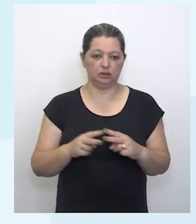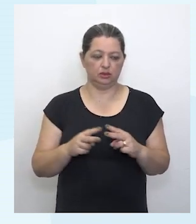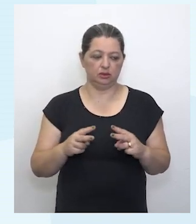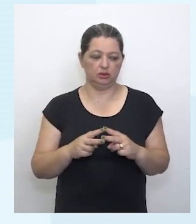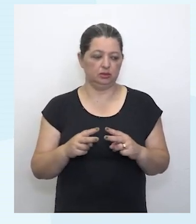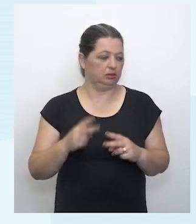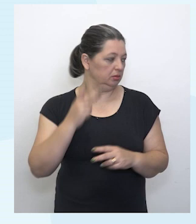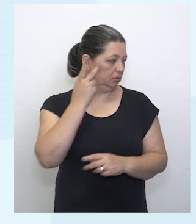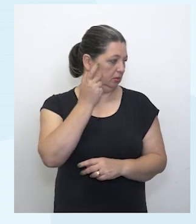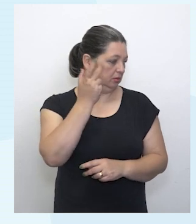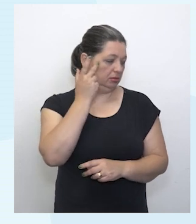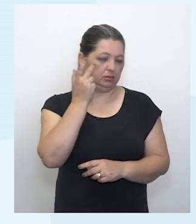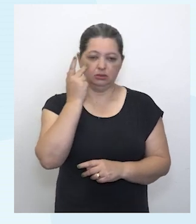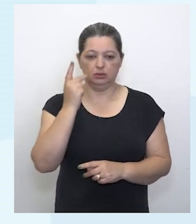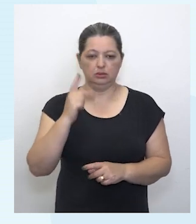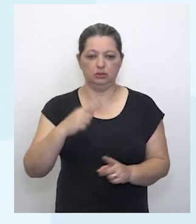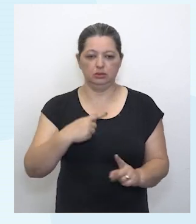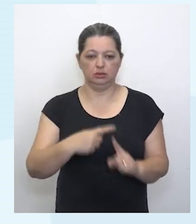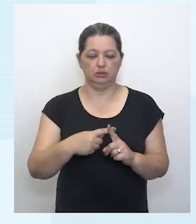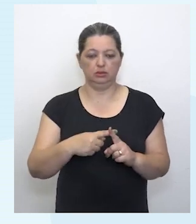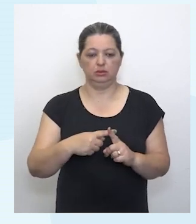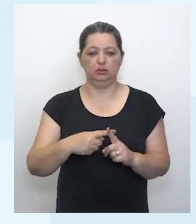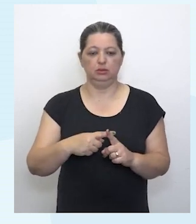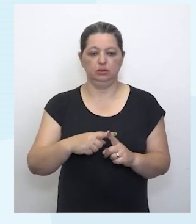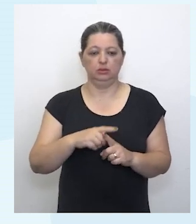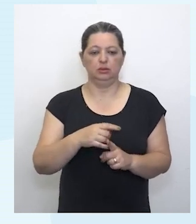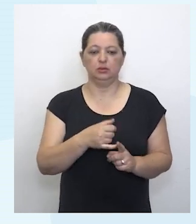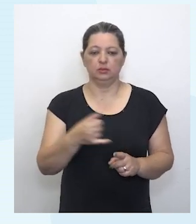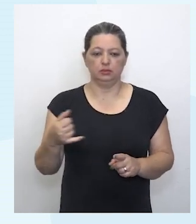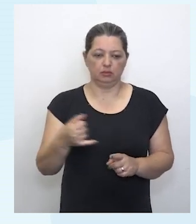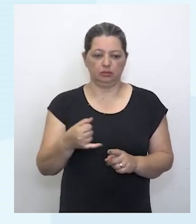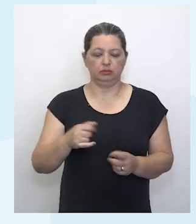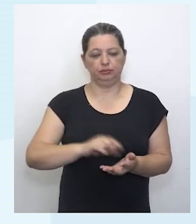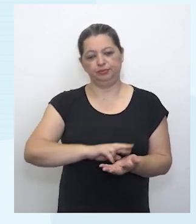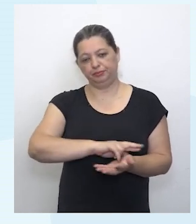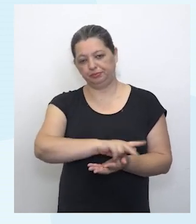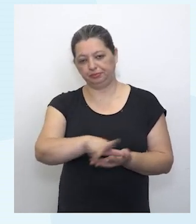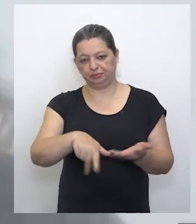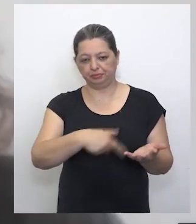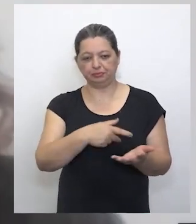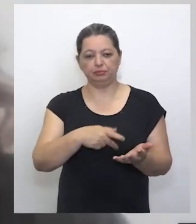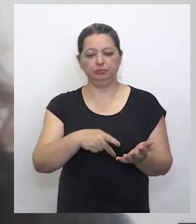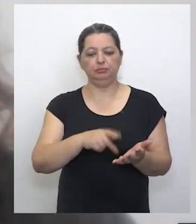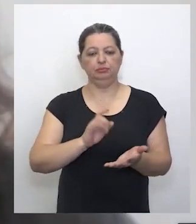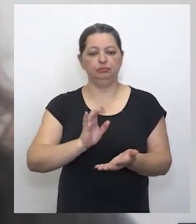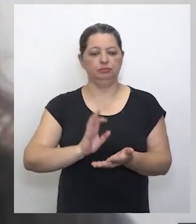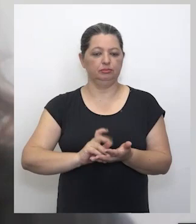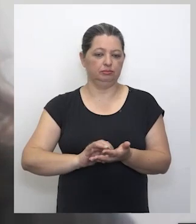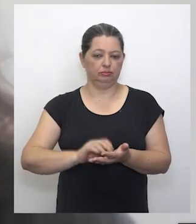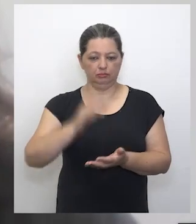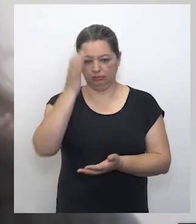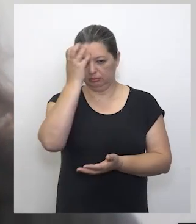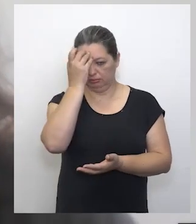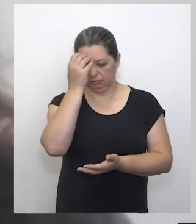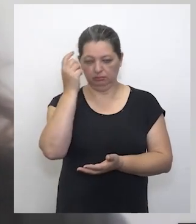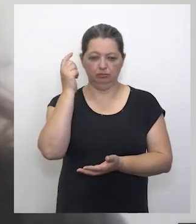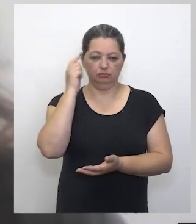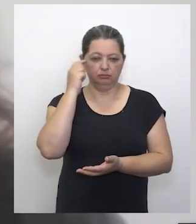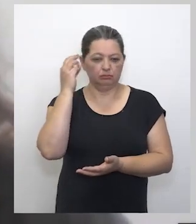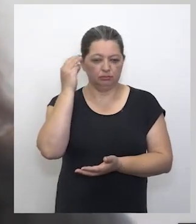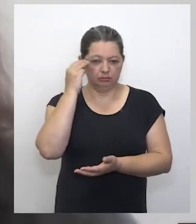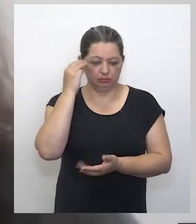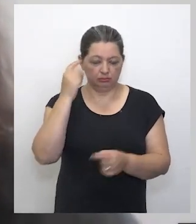adição e subtração, utilizando estratégias diversas como cálculo mental, algoritmos, além